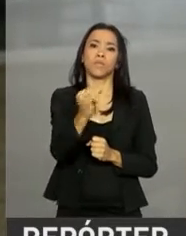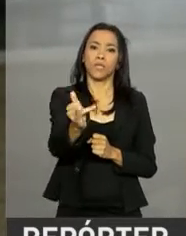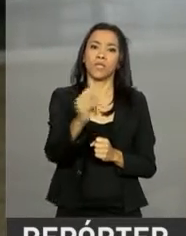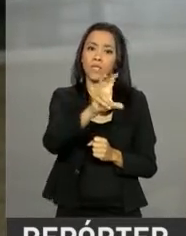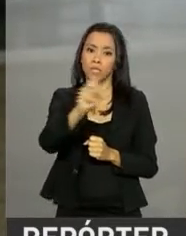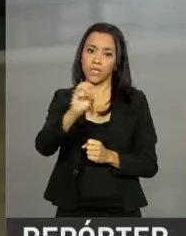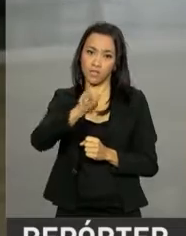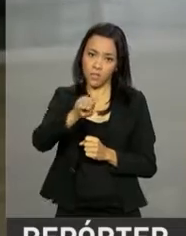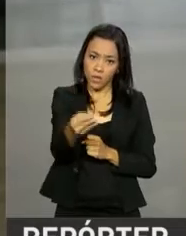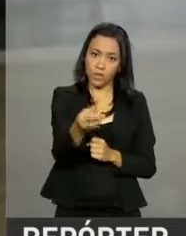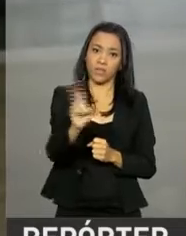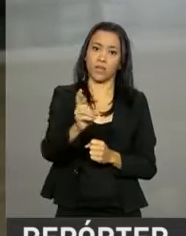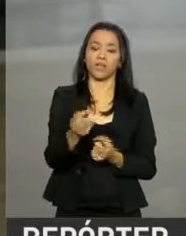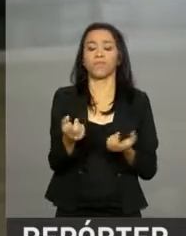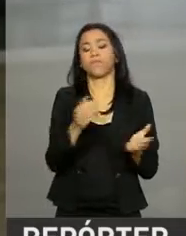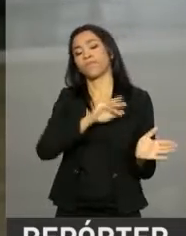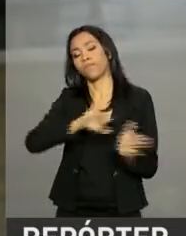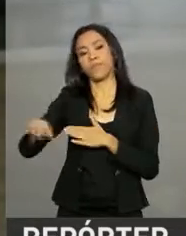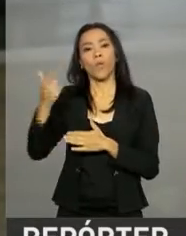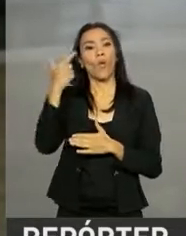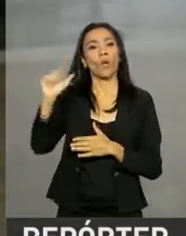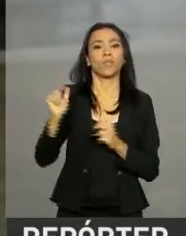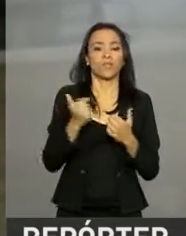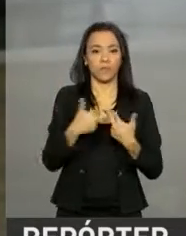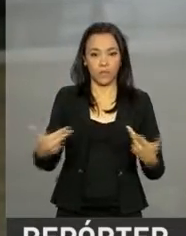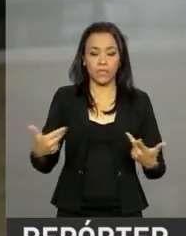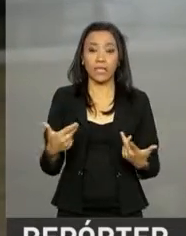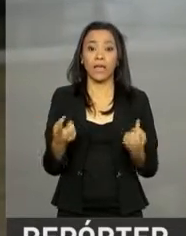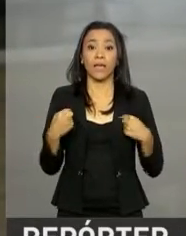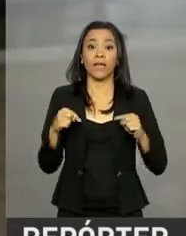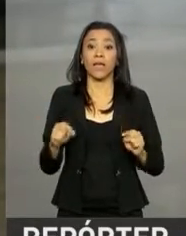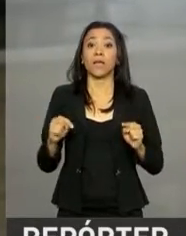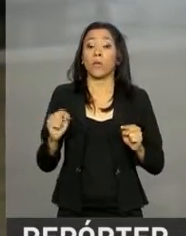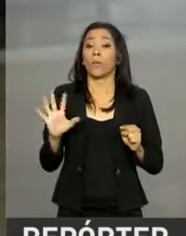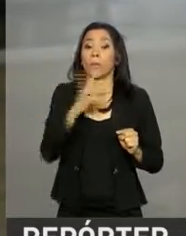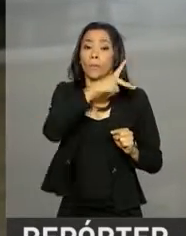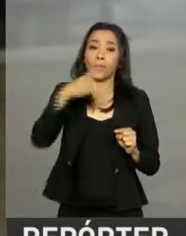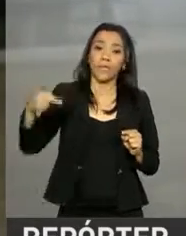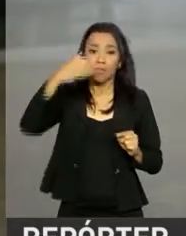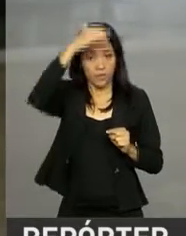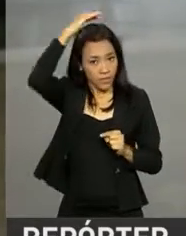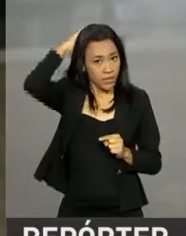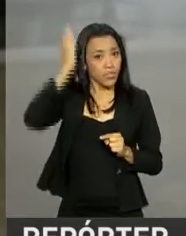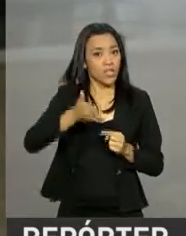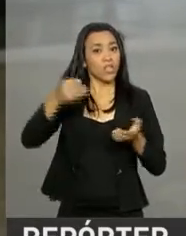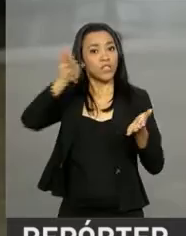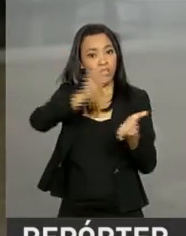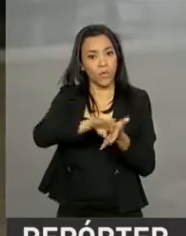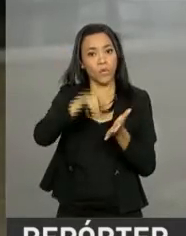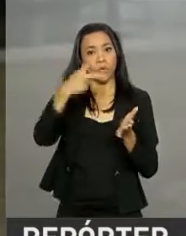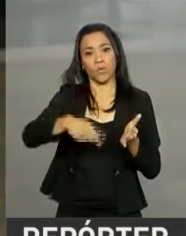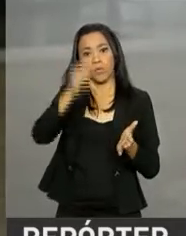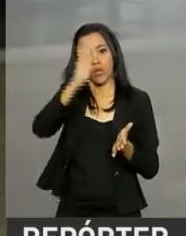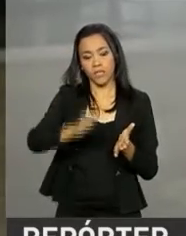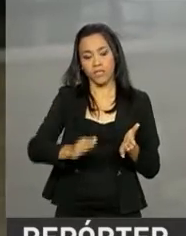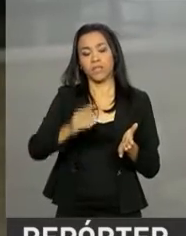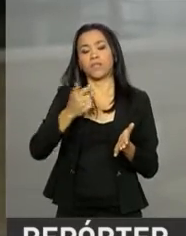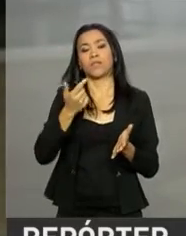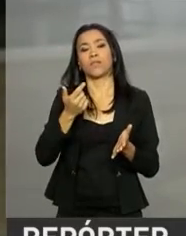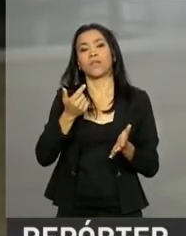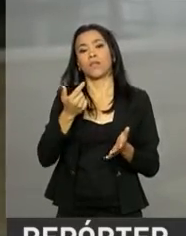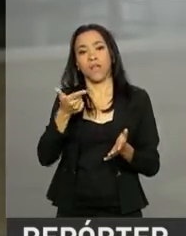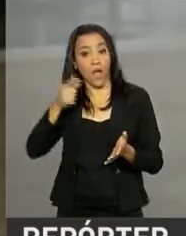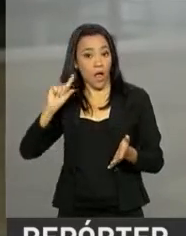com renata mudando um pouco de assunto o presidente michel temer que já está de volta ao brasil depois da viagem aos estados unidos ele